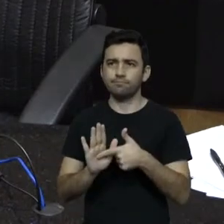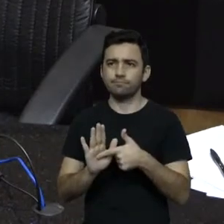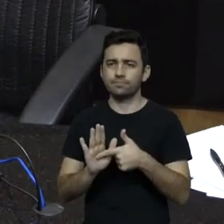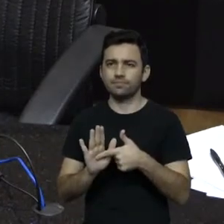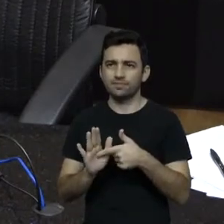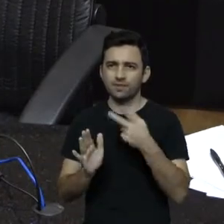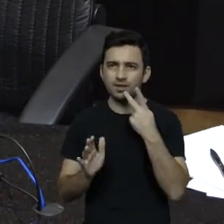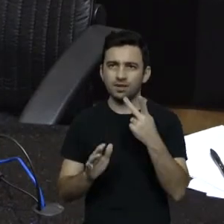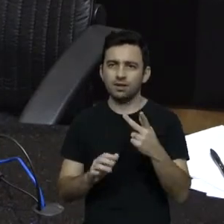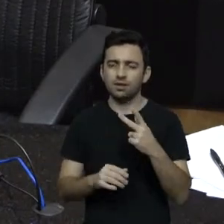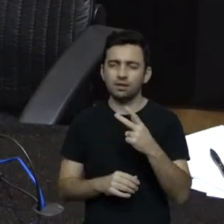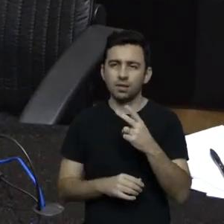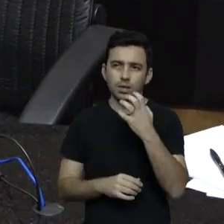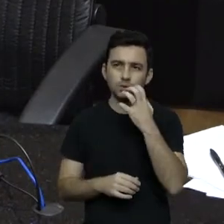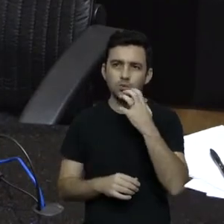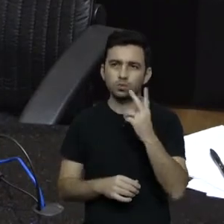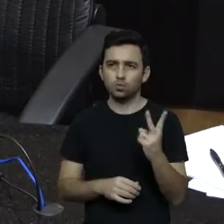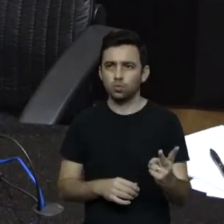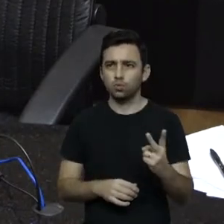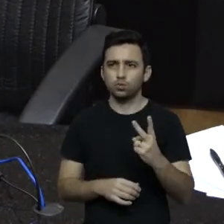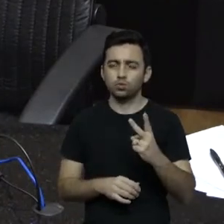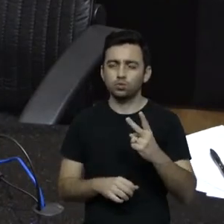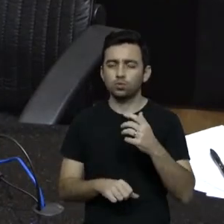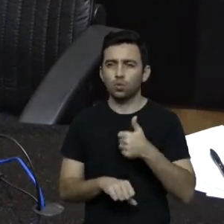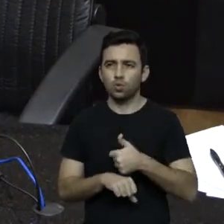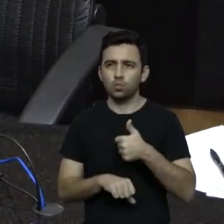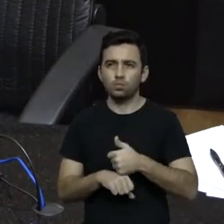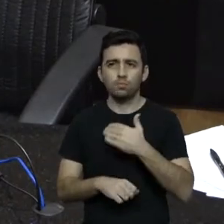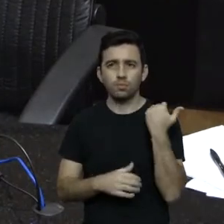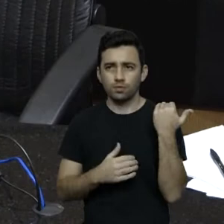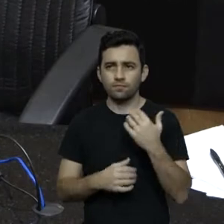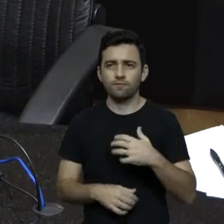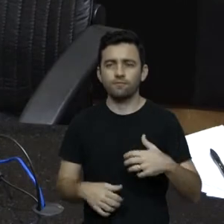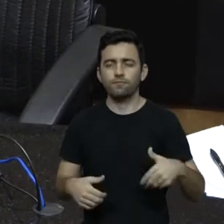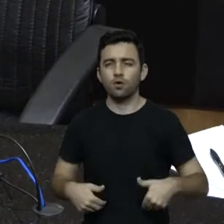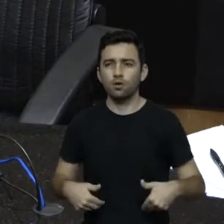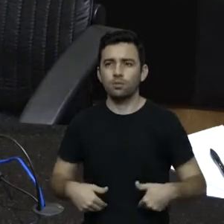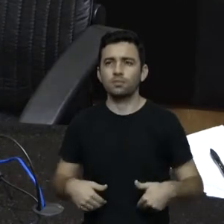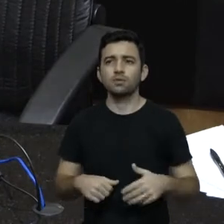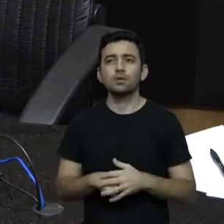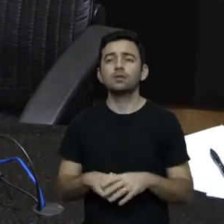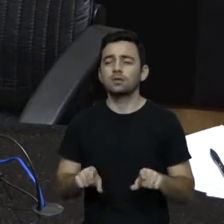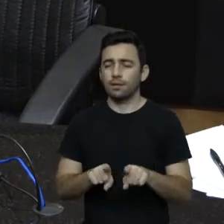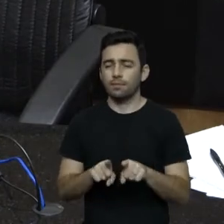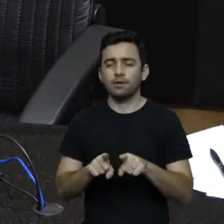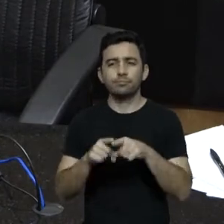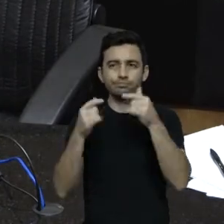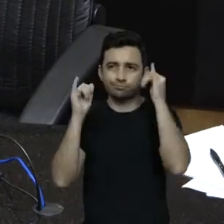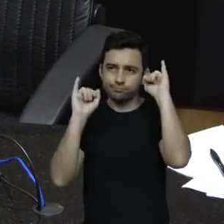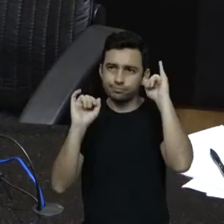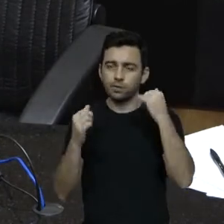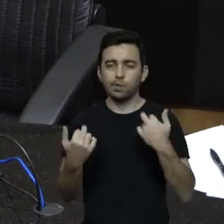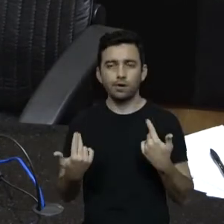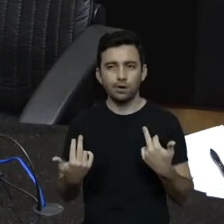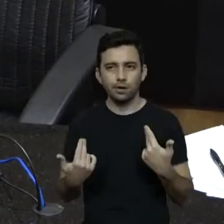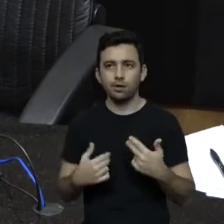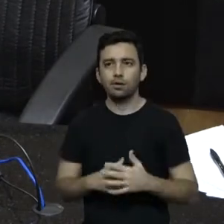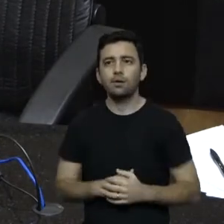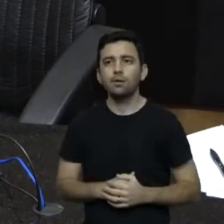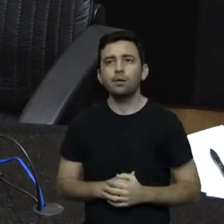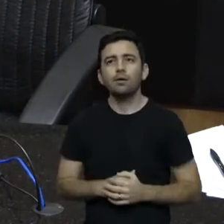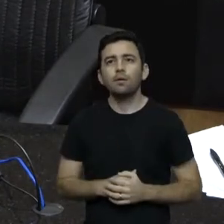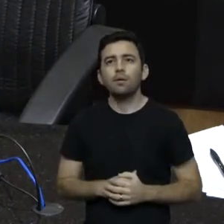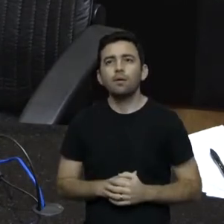ditado que cachorro que tem dois nomes morre de fome nós provamos que vaca que tem 20 anos também morre de fome por um lado